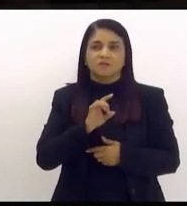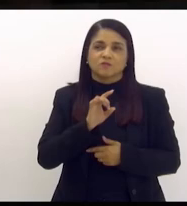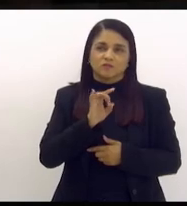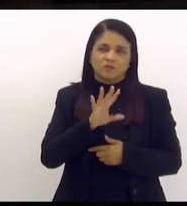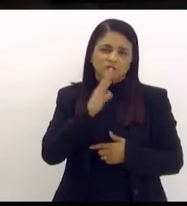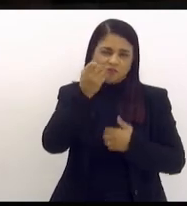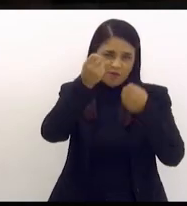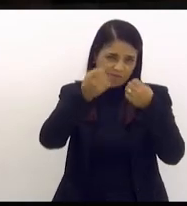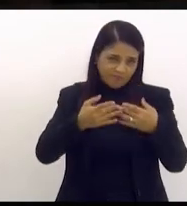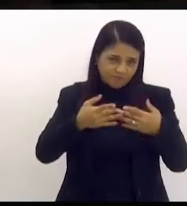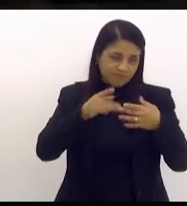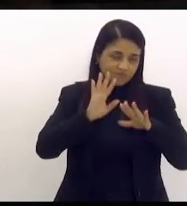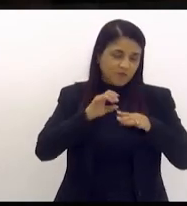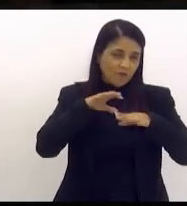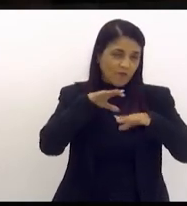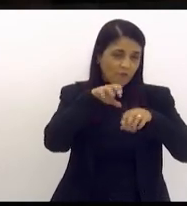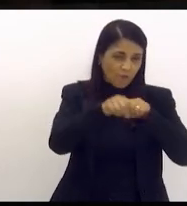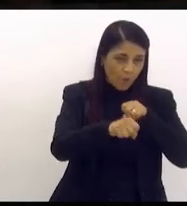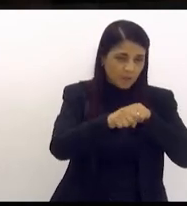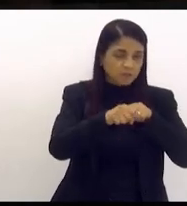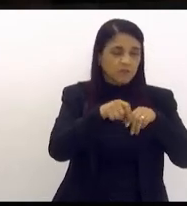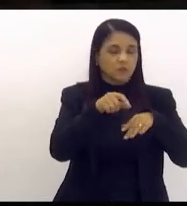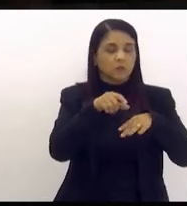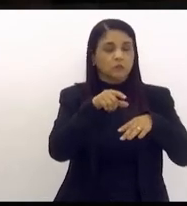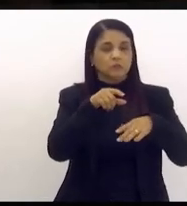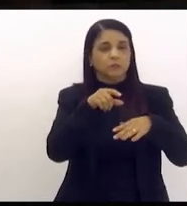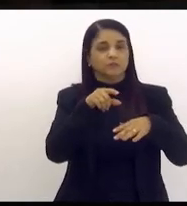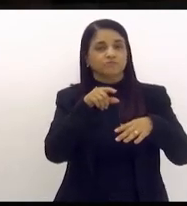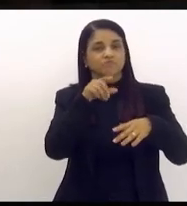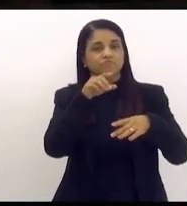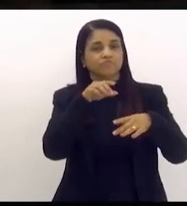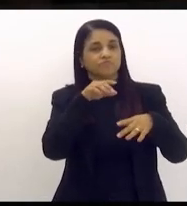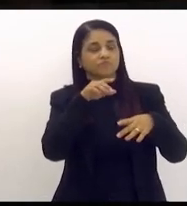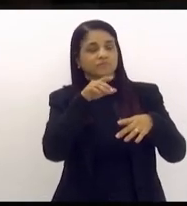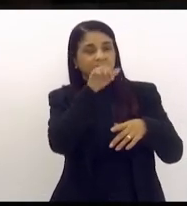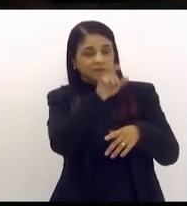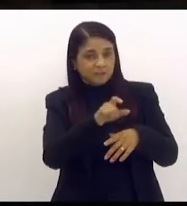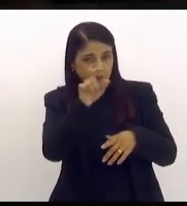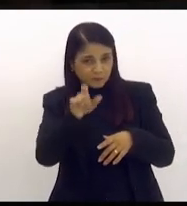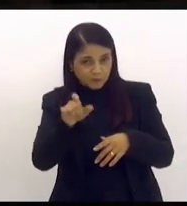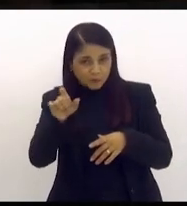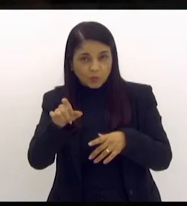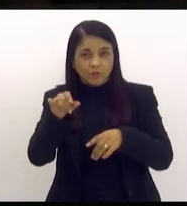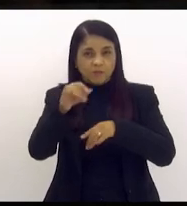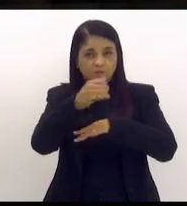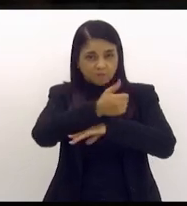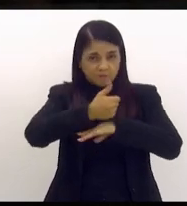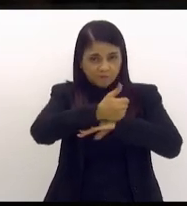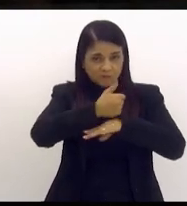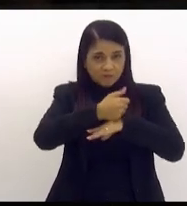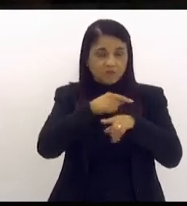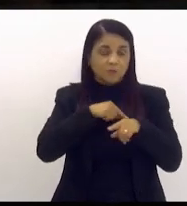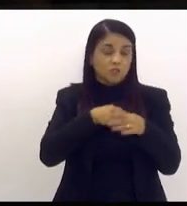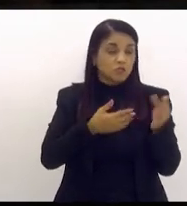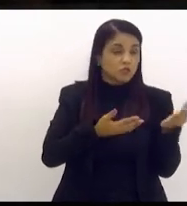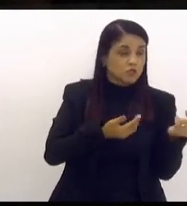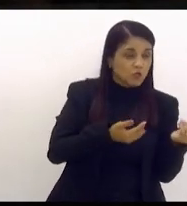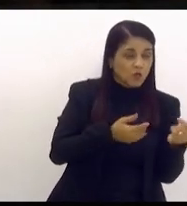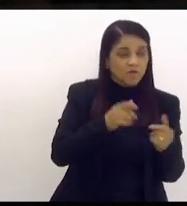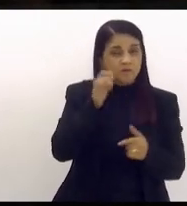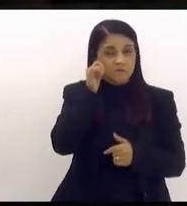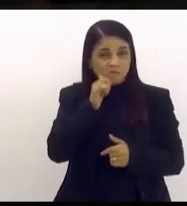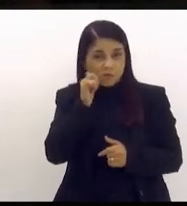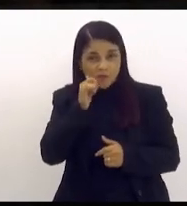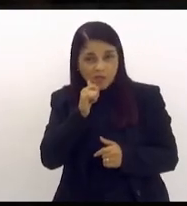falei de formação da mão de obra né dessa Juventude e e e das principalmente das mulheres que estão